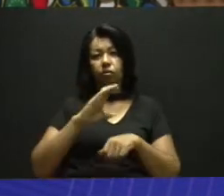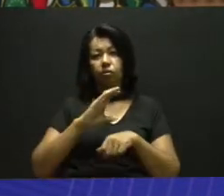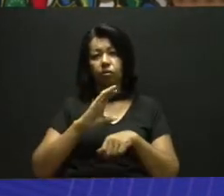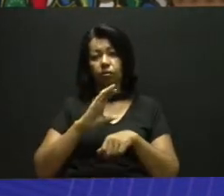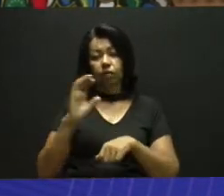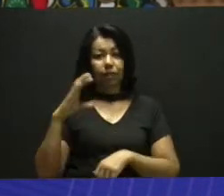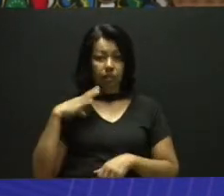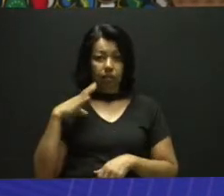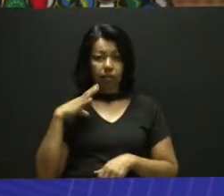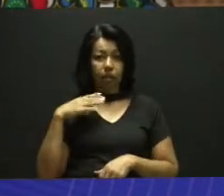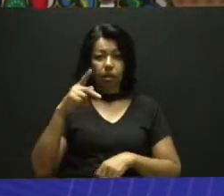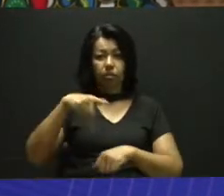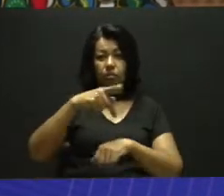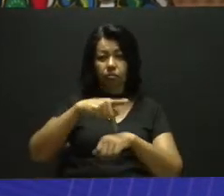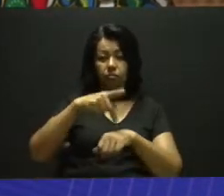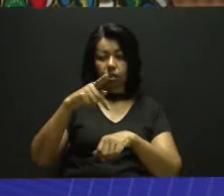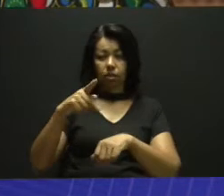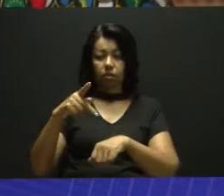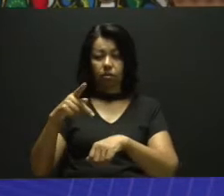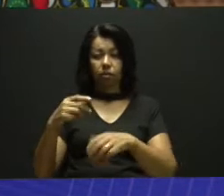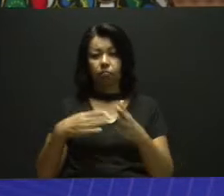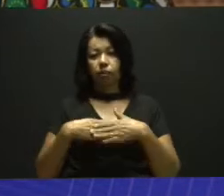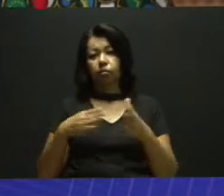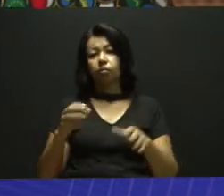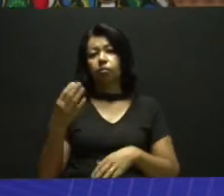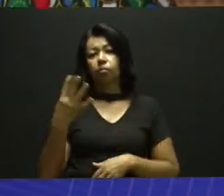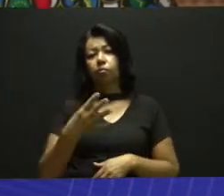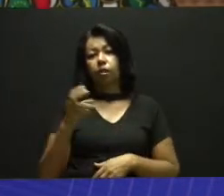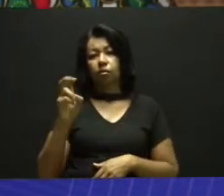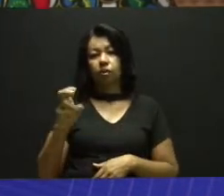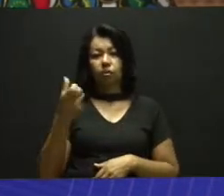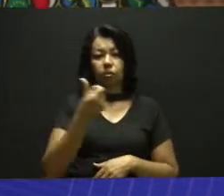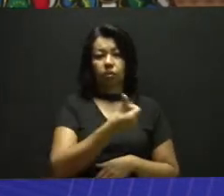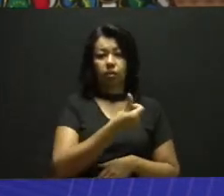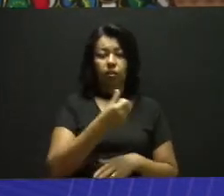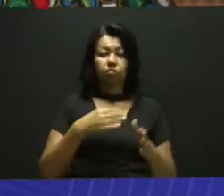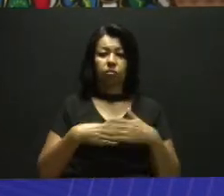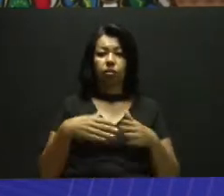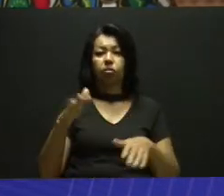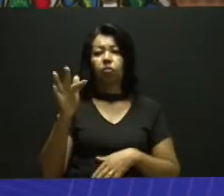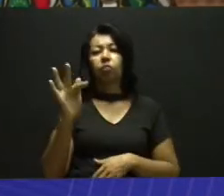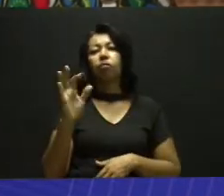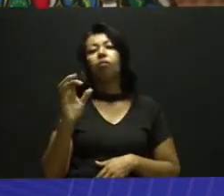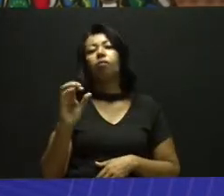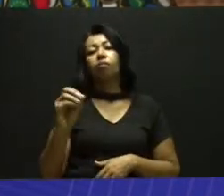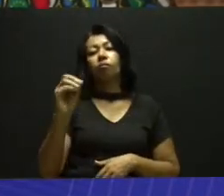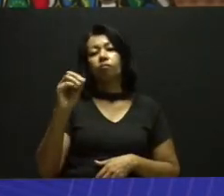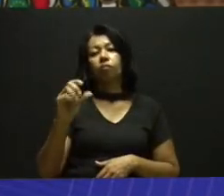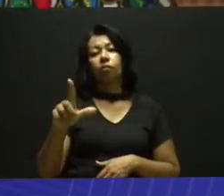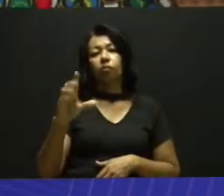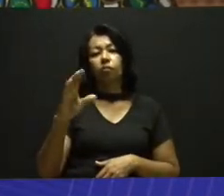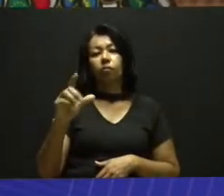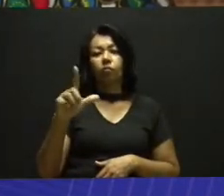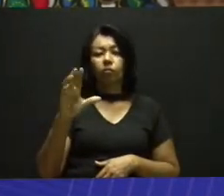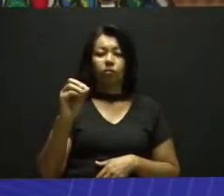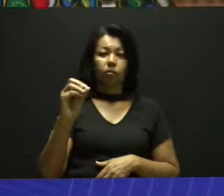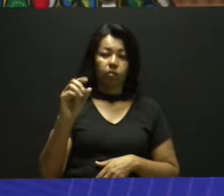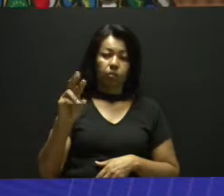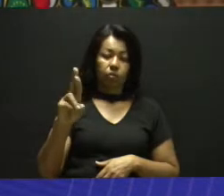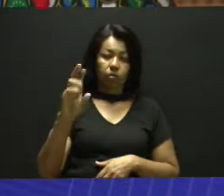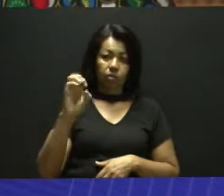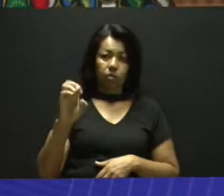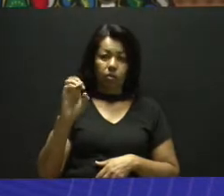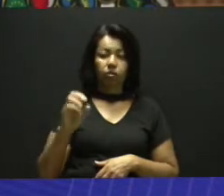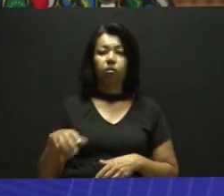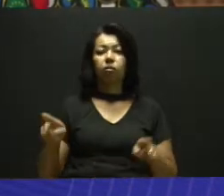a abertura do 4º 5º e 6º festival internacional de folclore cerimonial de abertura com o corpo coreográfico da